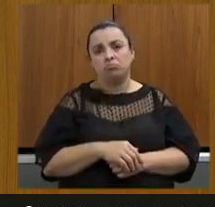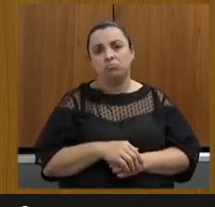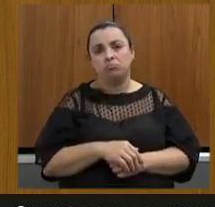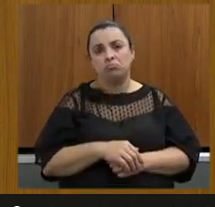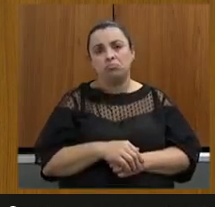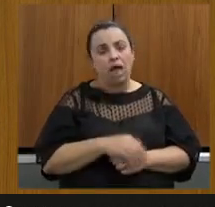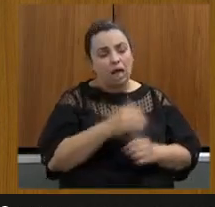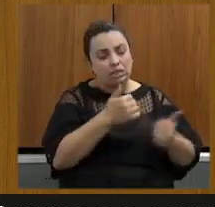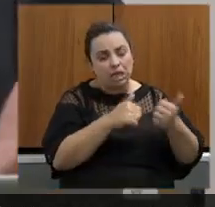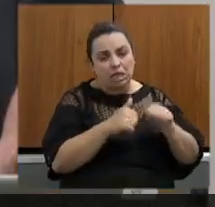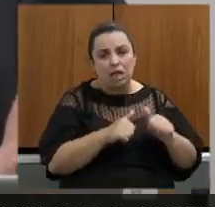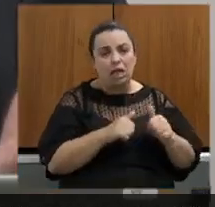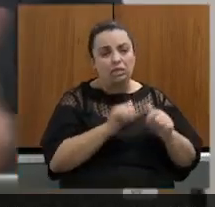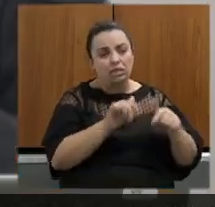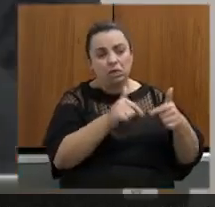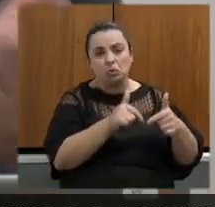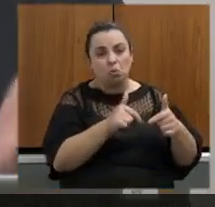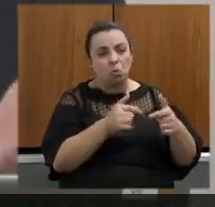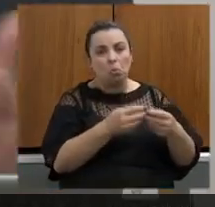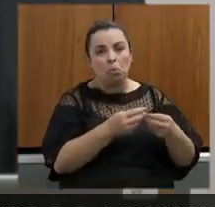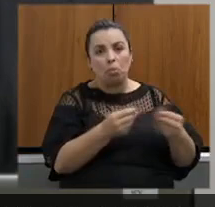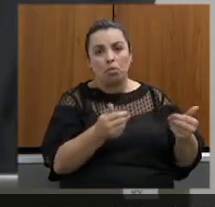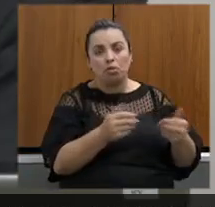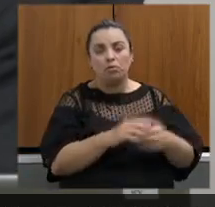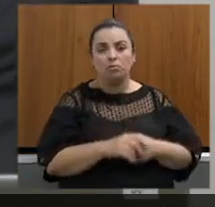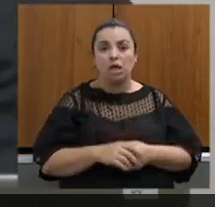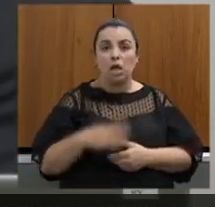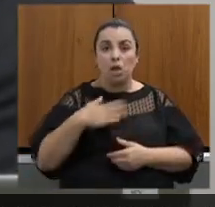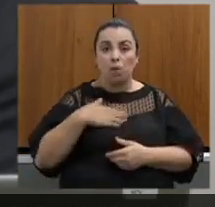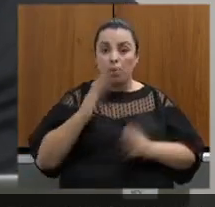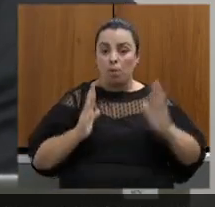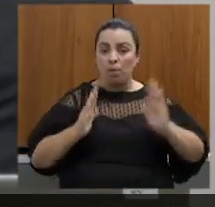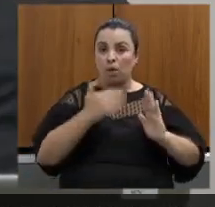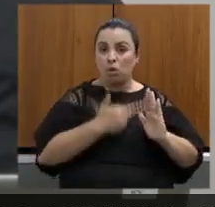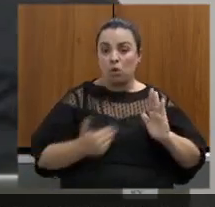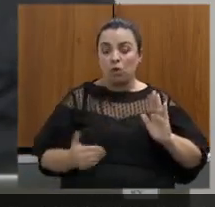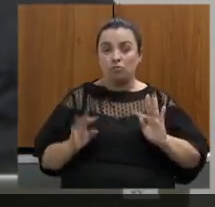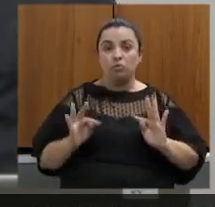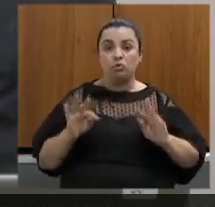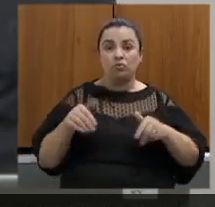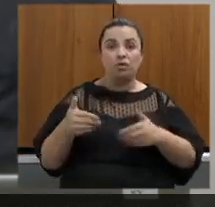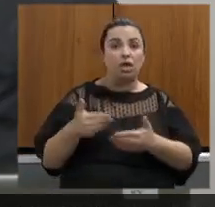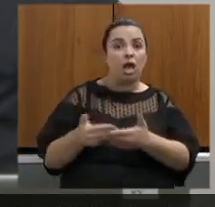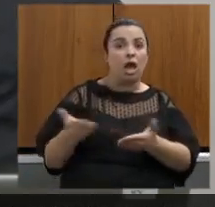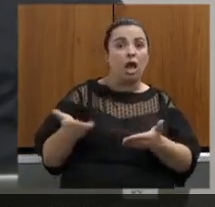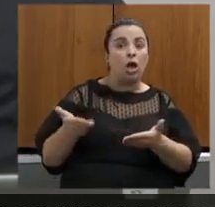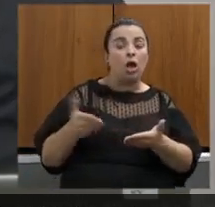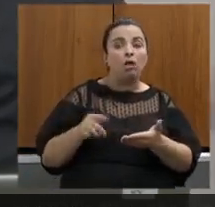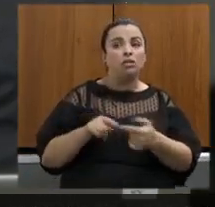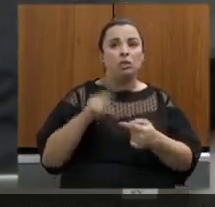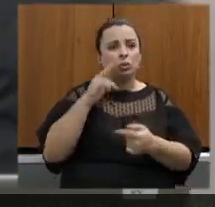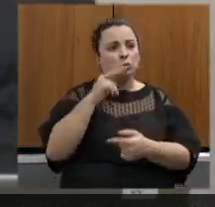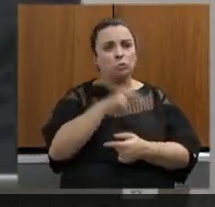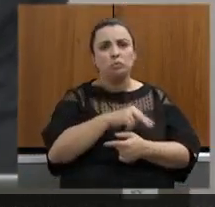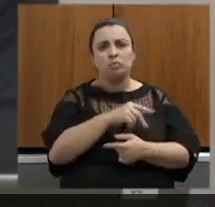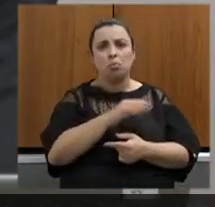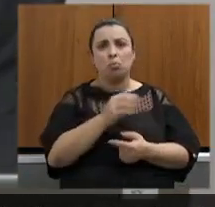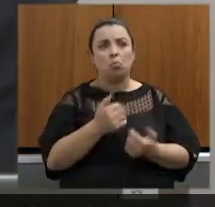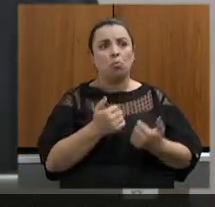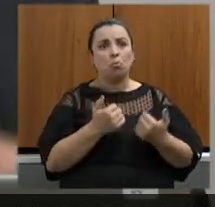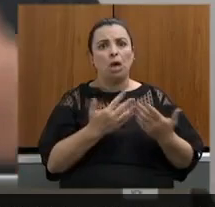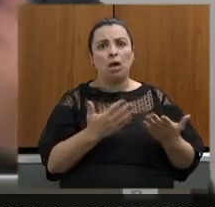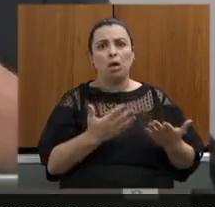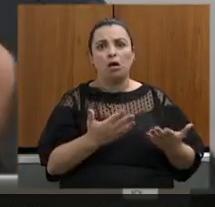eu entendo eu por exemplo então de terminar seu mandato e não ver qualquer execução daquilo que foi